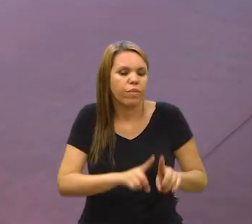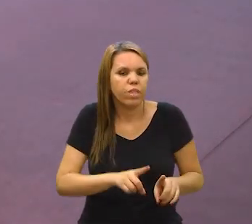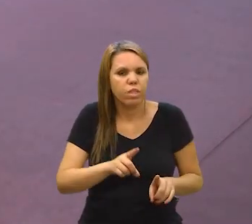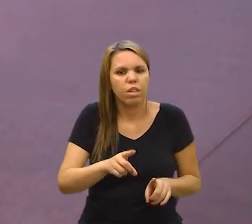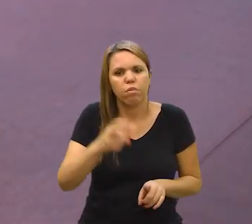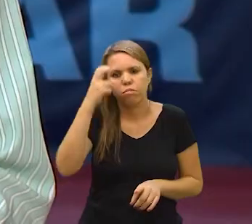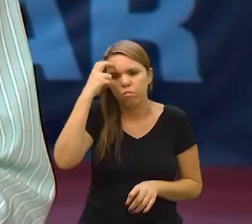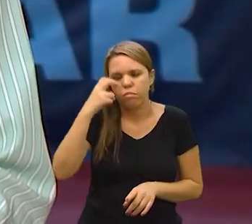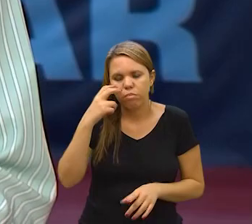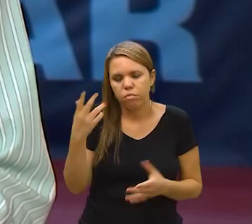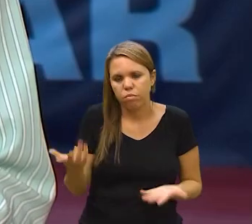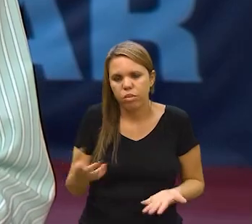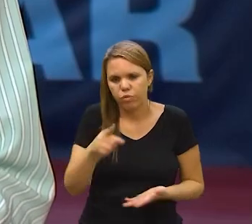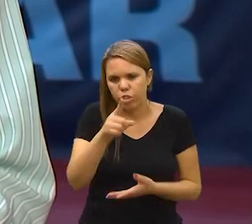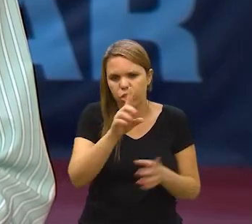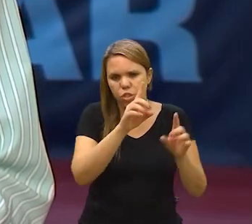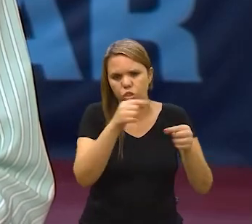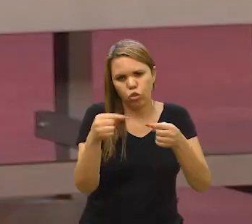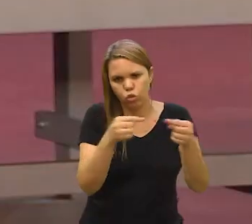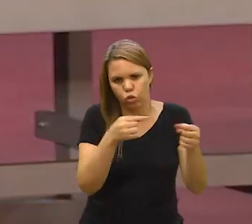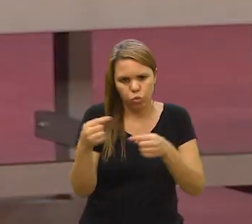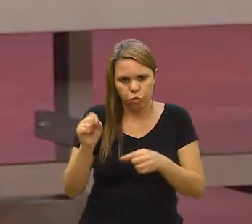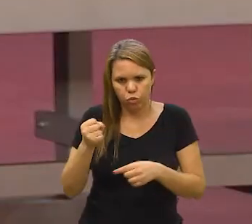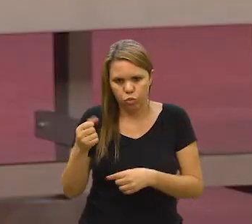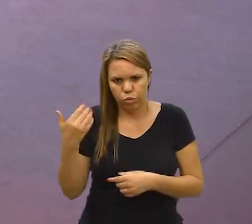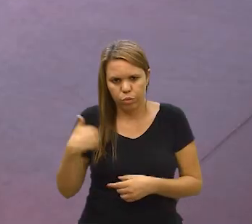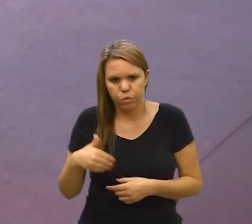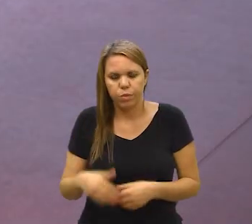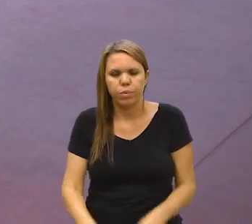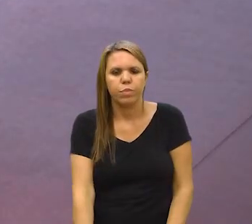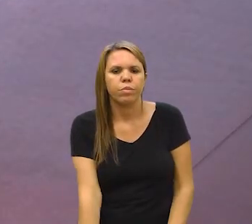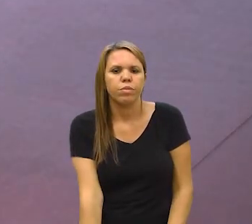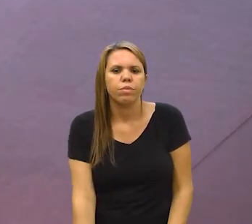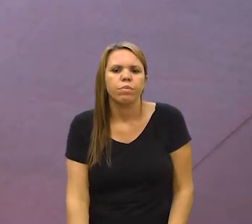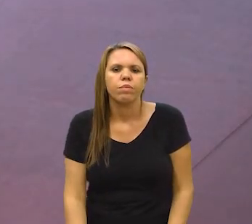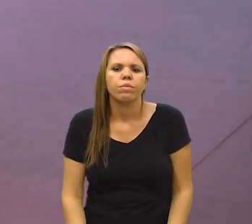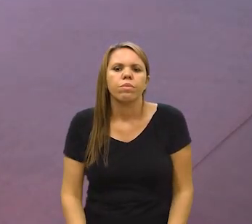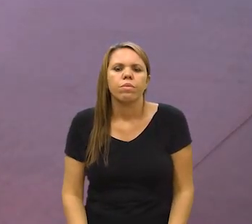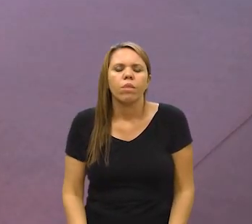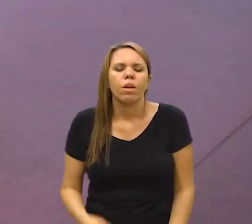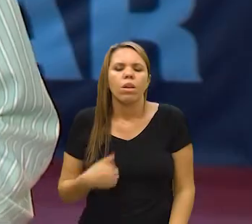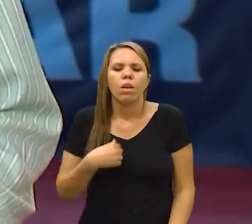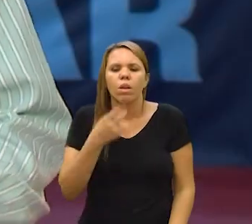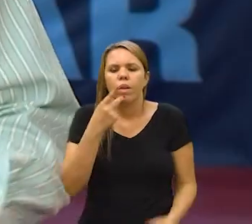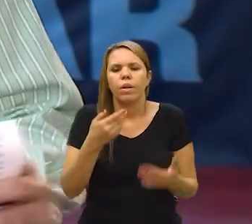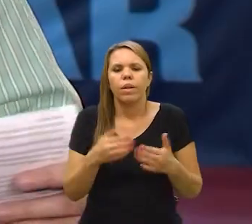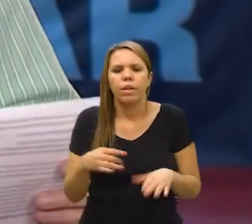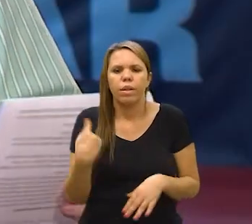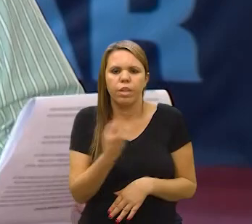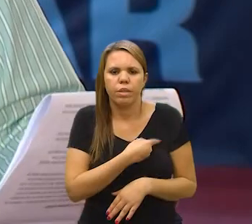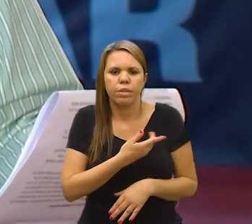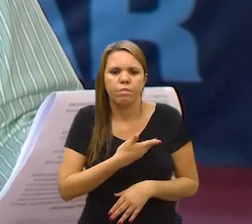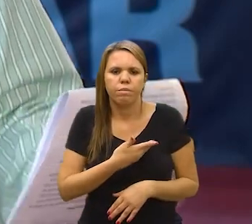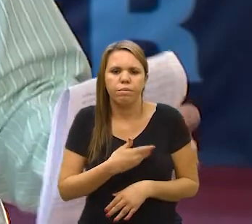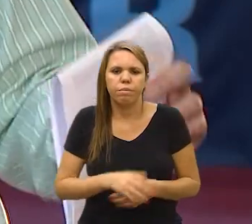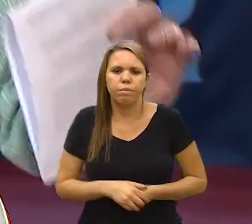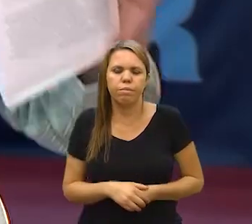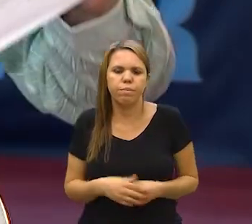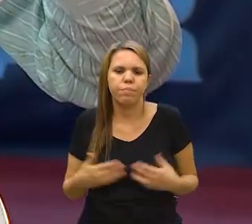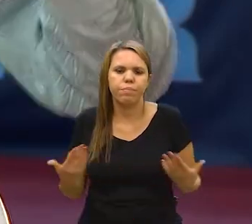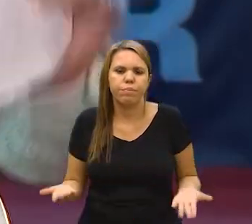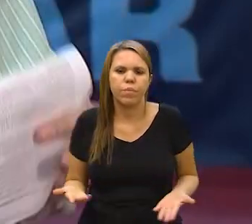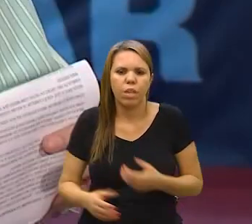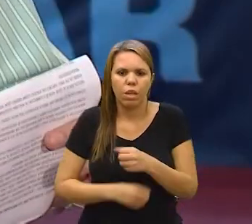intelectuais. Bacana. E você disputa na 8, então? Na 8, classe 8. Luiz Felipe, eu falei na minha abertura que nós somos colegas. Então,